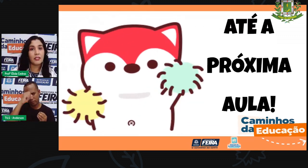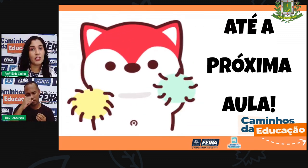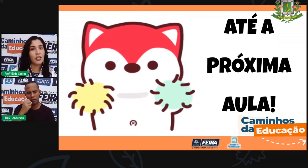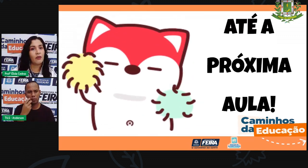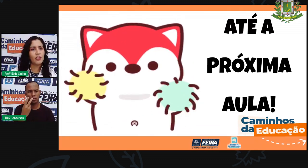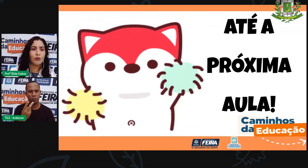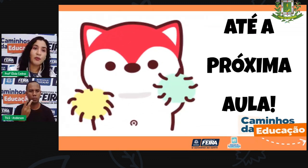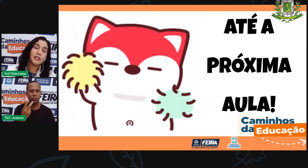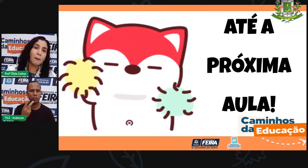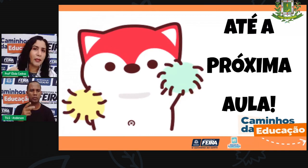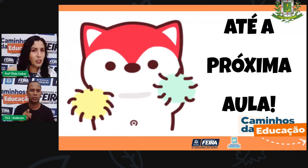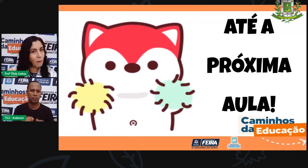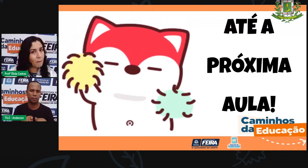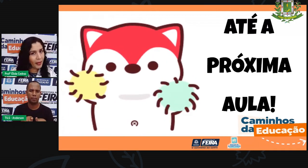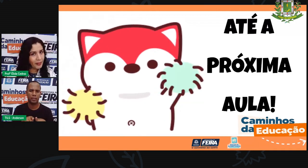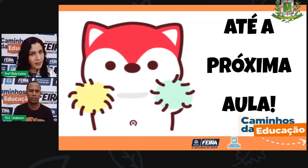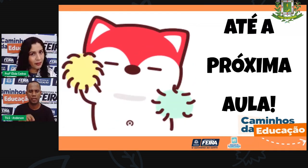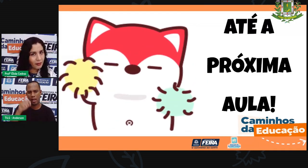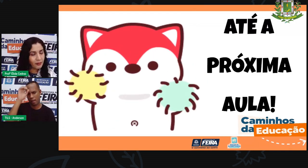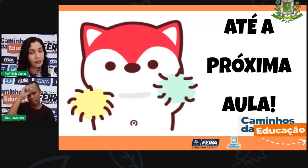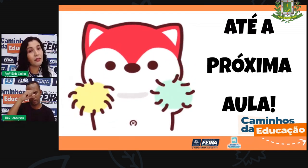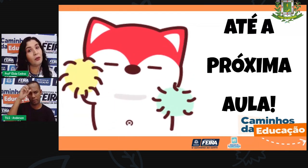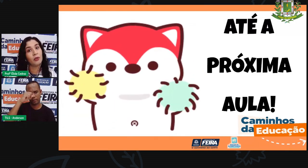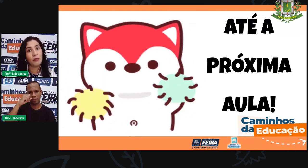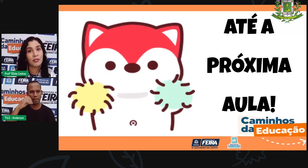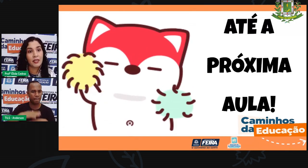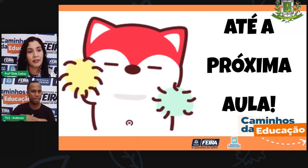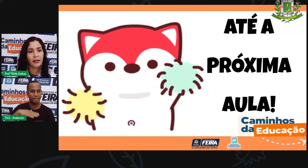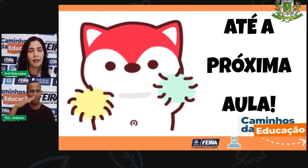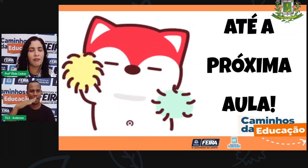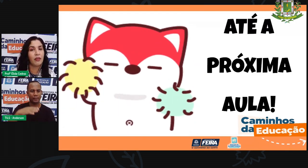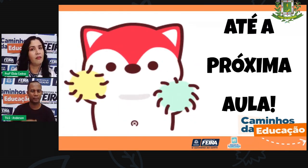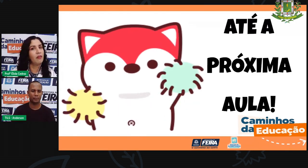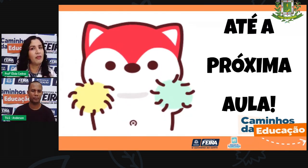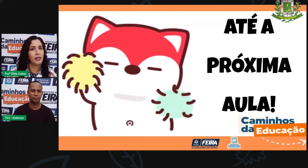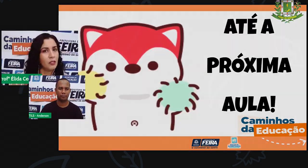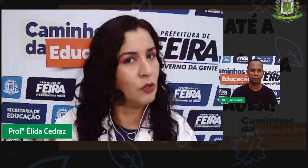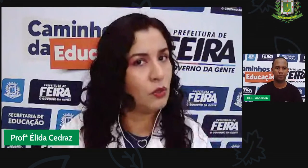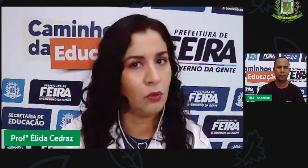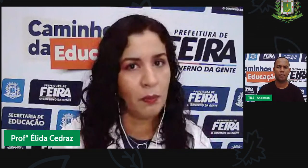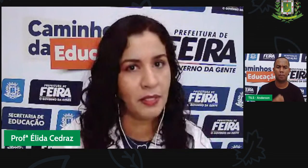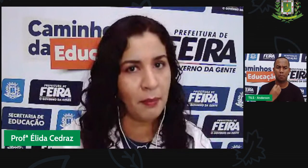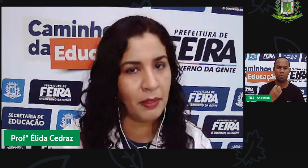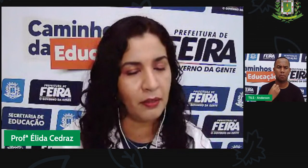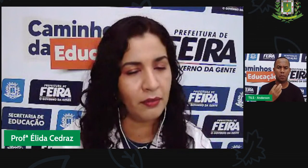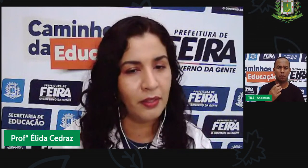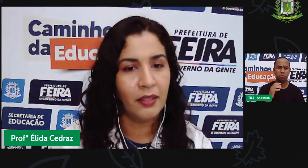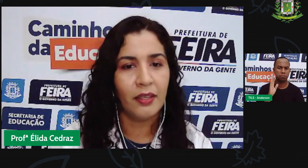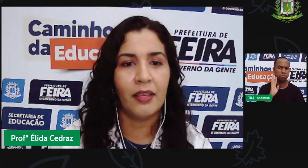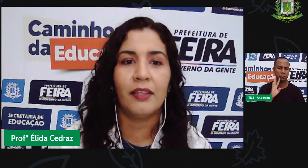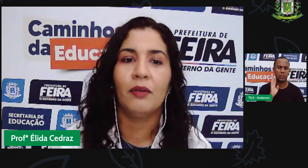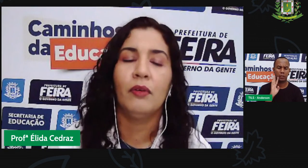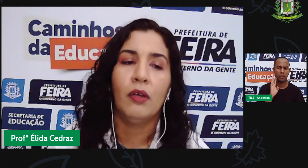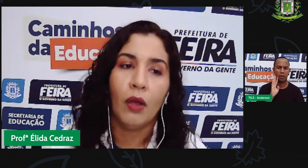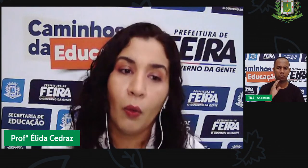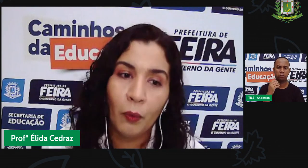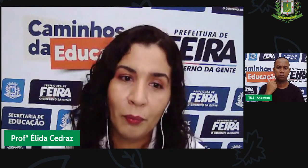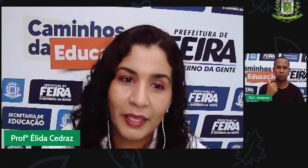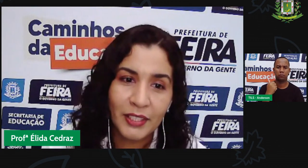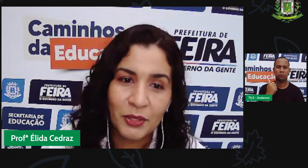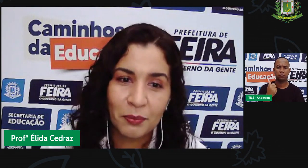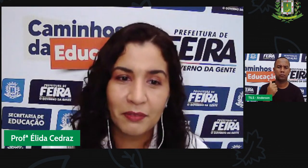Aí quando você assistir a aula de novo, você aprende mais ainda. E quando fizer a parede, ó, vai ficar super sabido. Então,